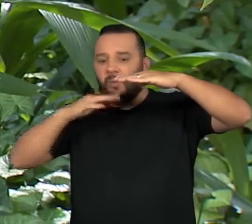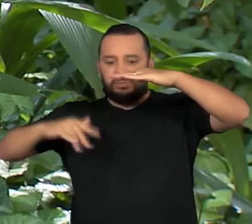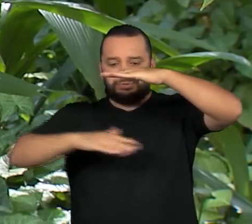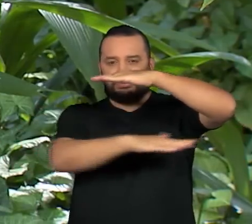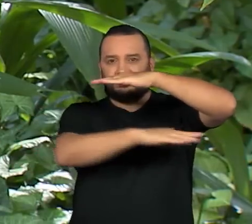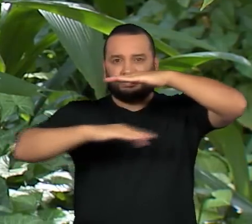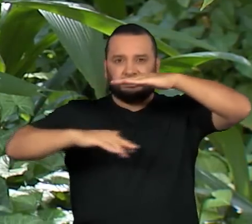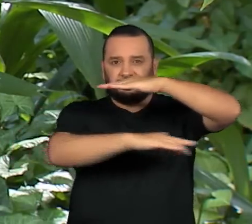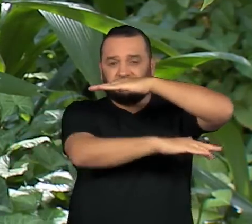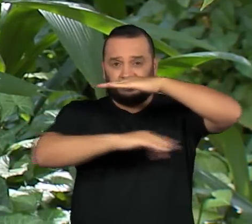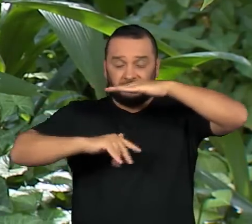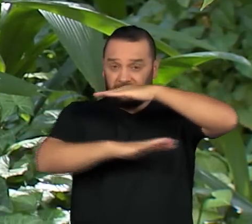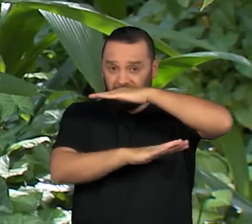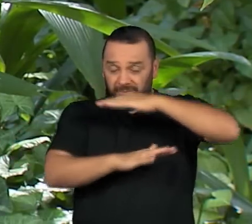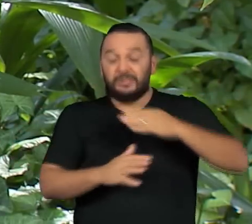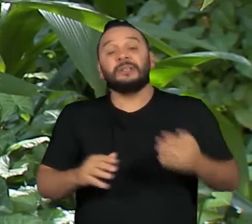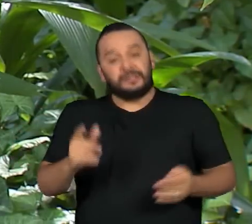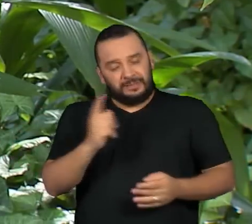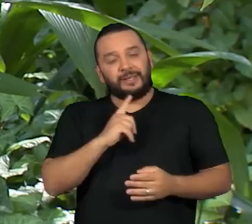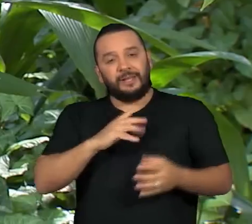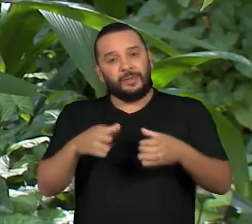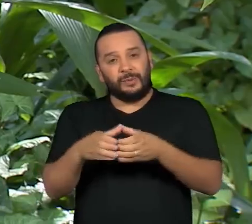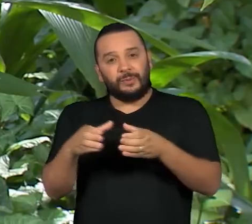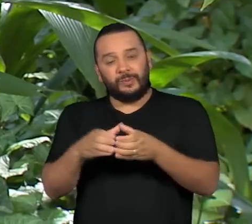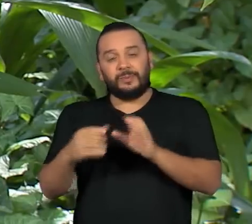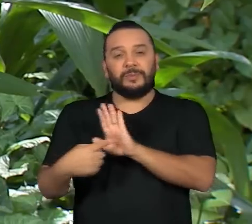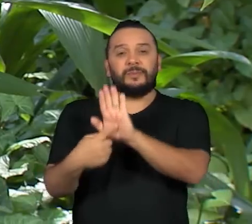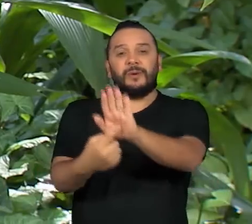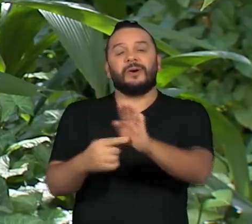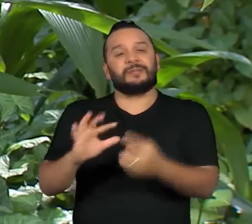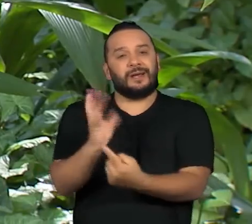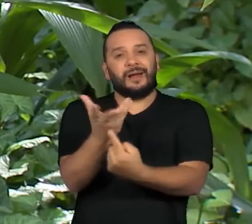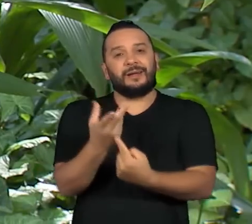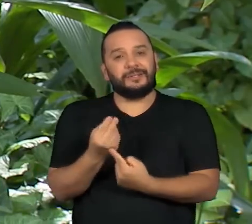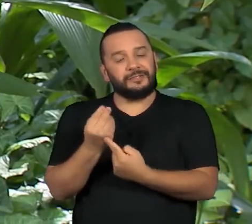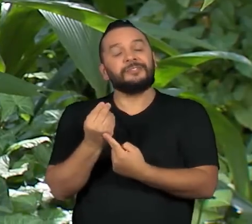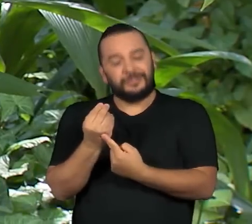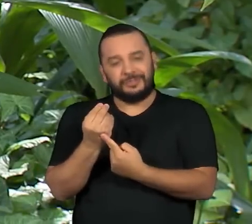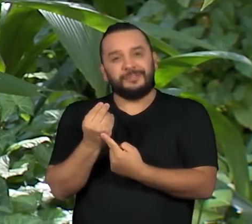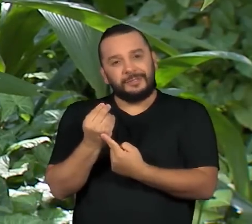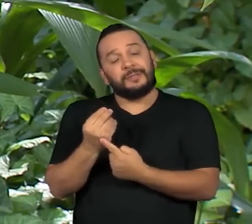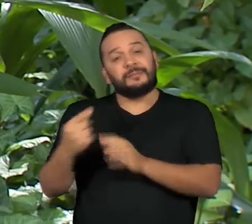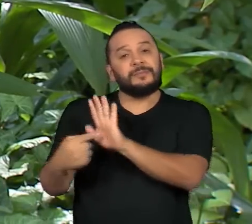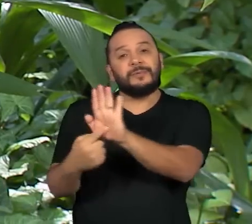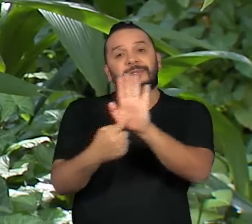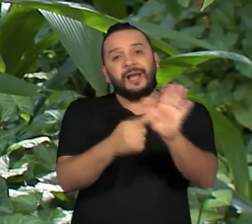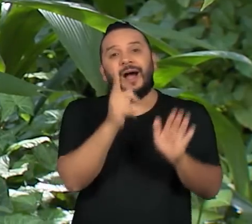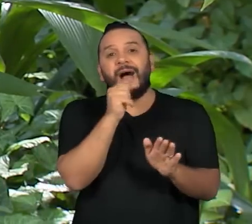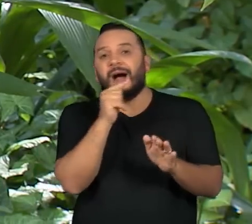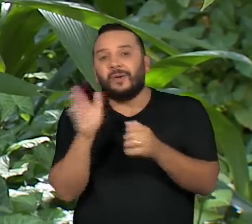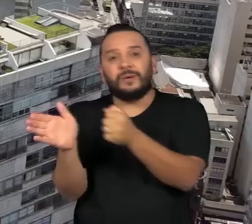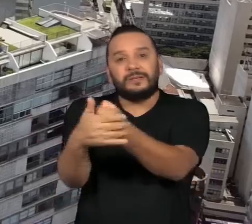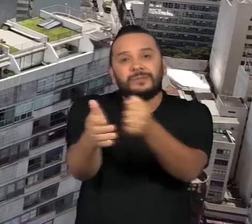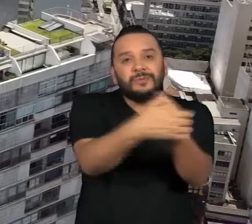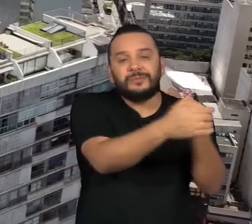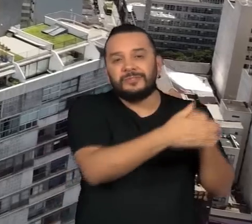Humana usa a arte para retratar a importância dos cursos d'água escondidos nas grandes